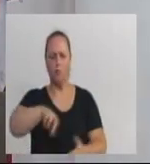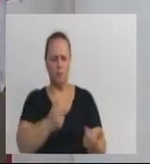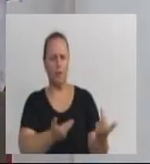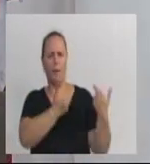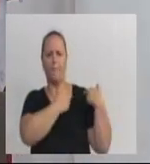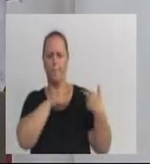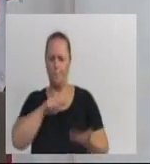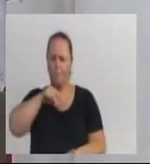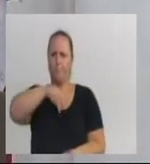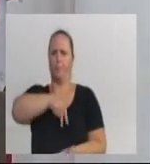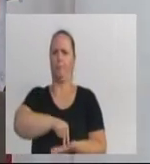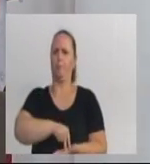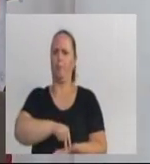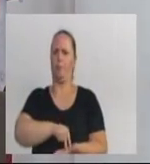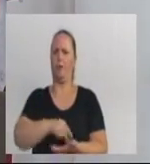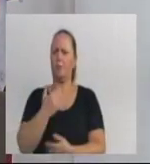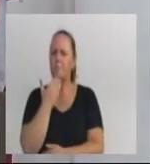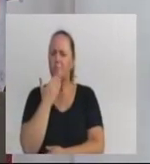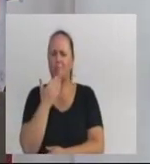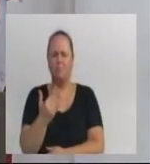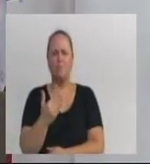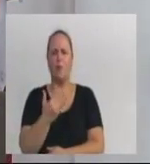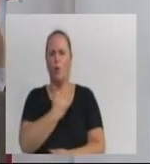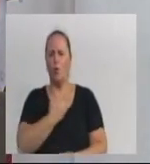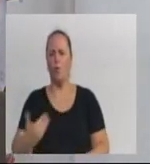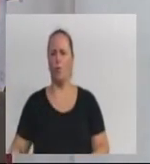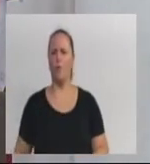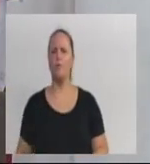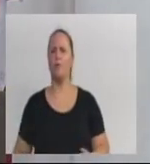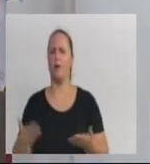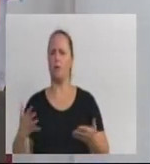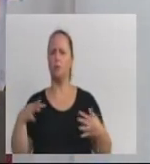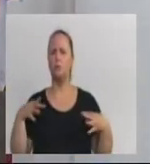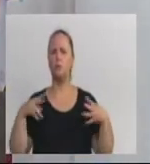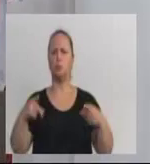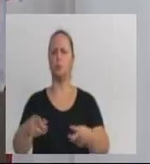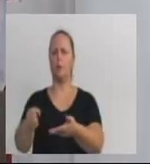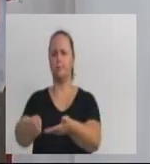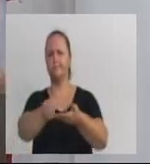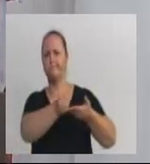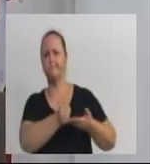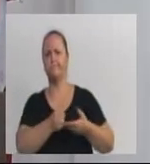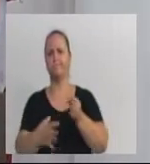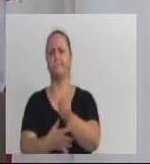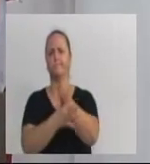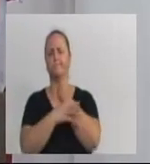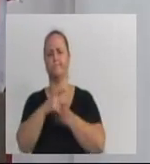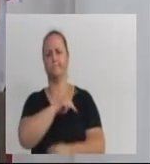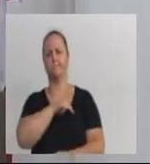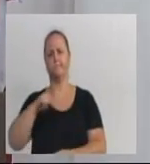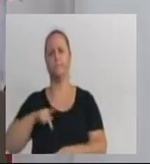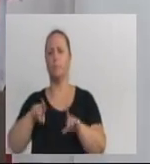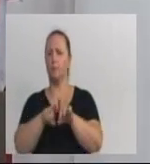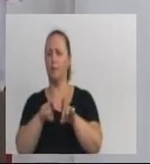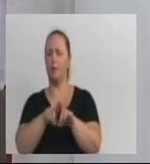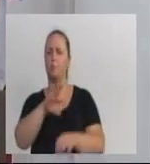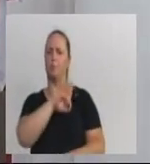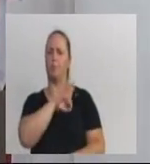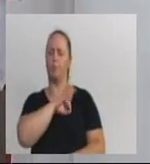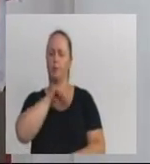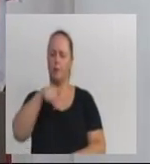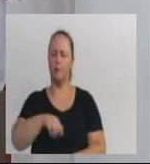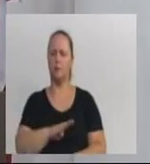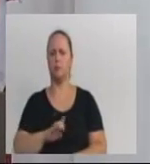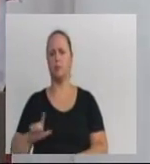pedir a todas as esferas de governo o apoio à segurança pública, o apoio à Polícia Civil do Estado de Santa